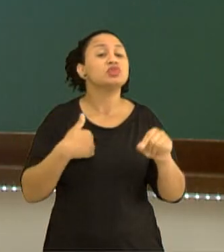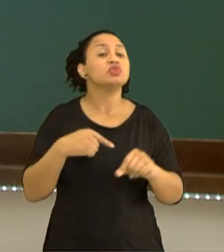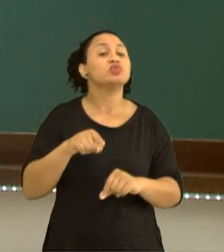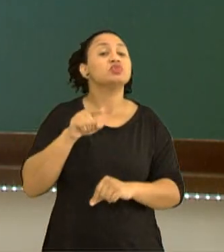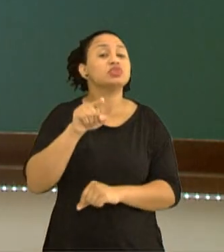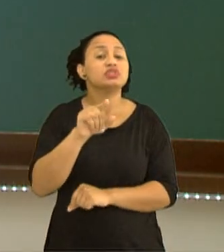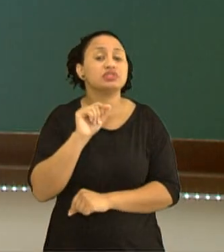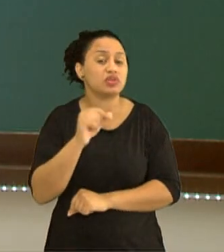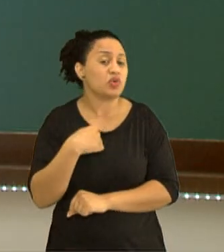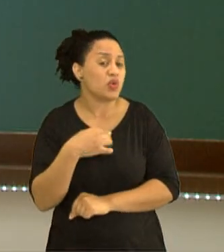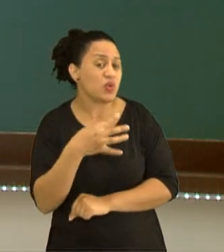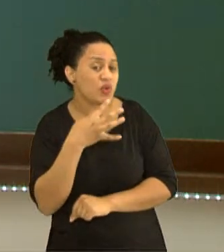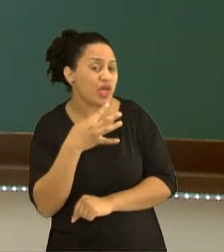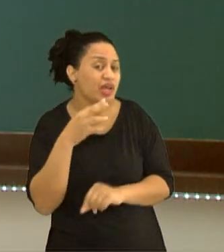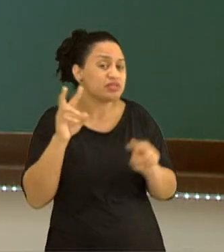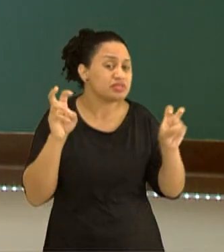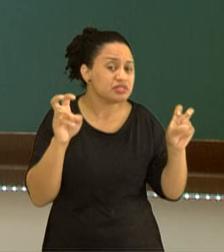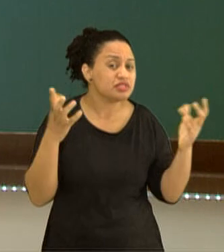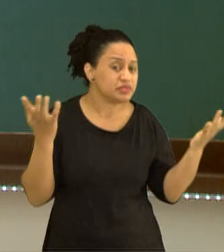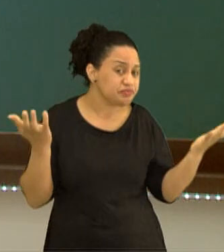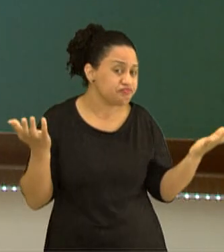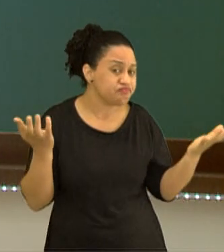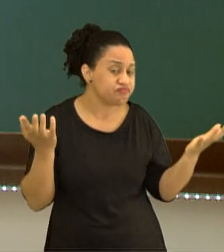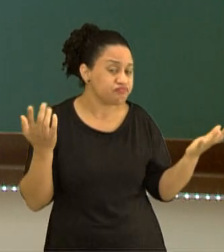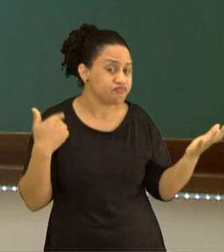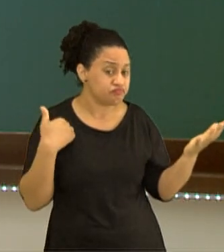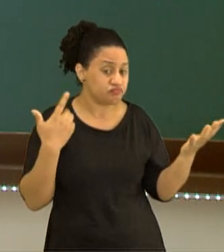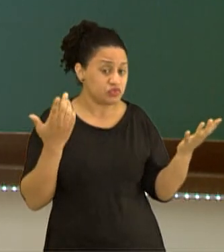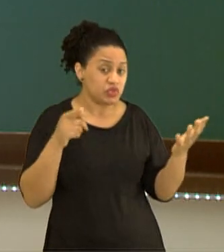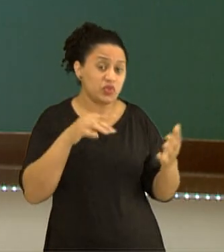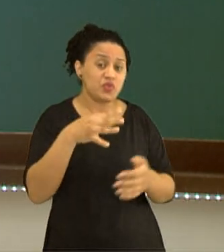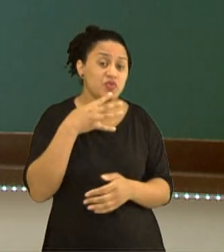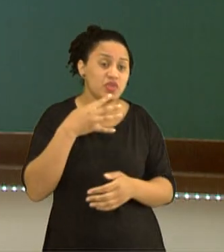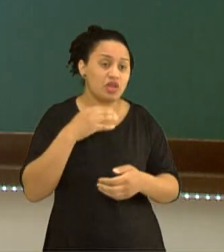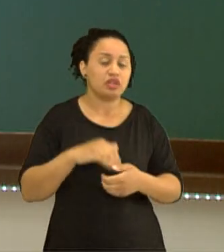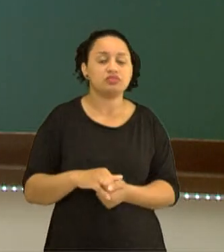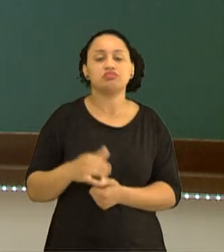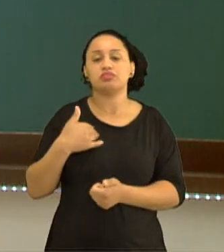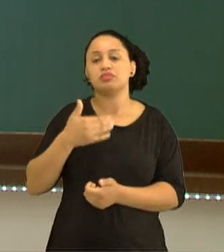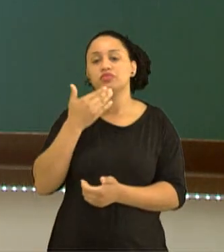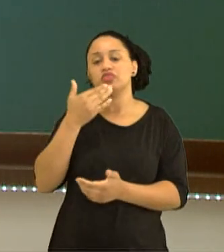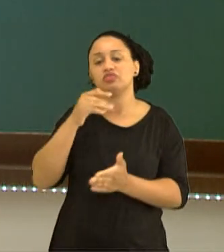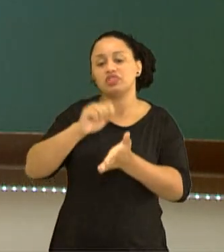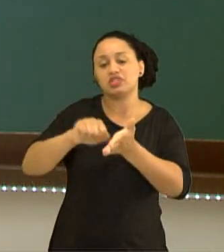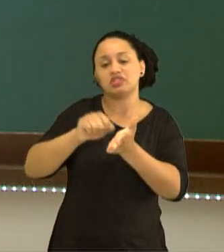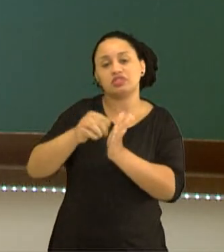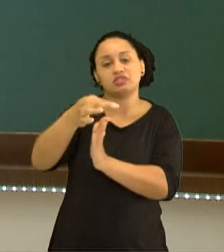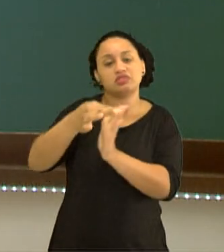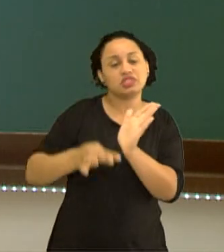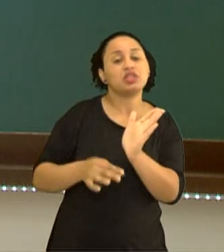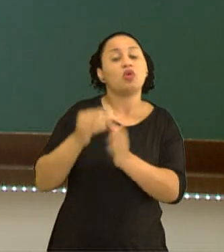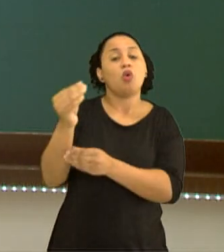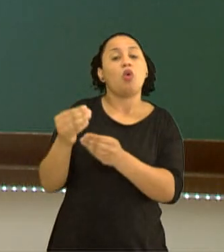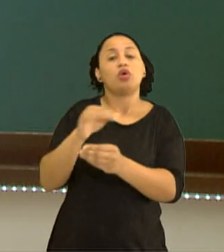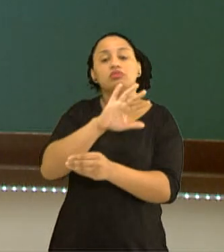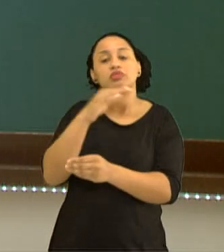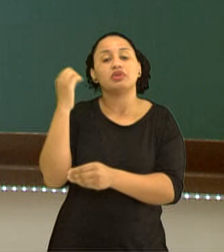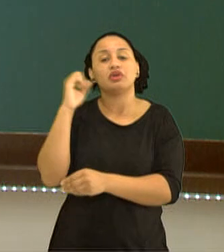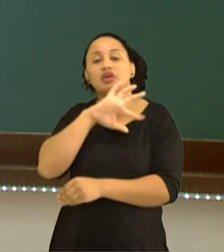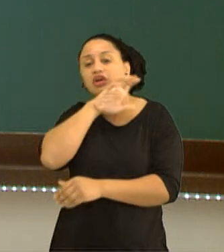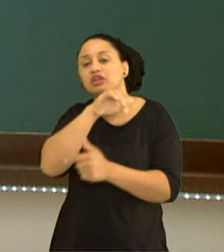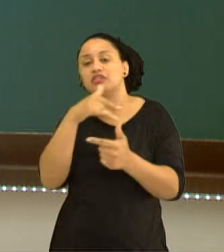você conhece esse assunto? E aí o pedido era que você escrevesse um pouco sobre a questão do abate de